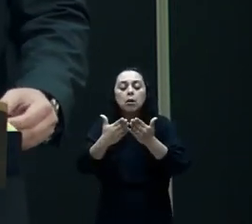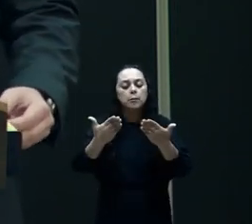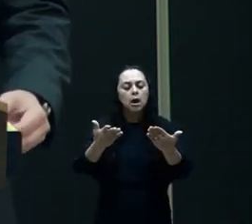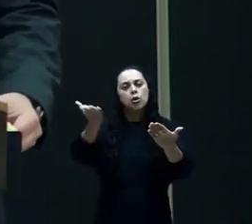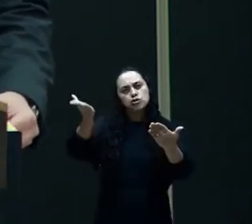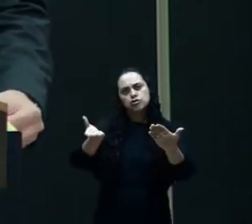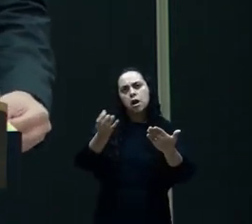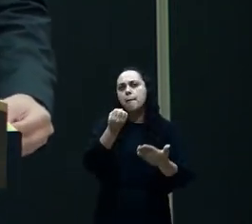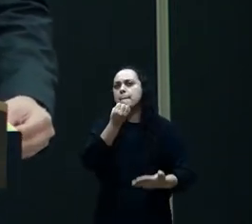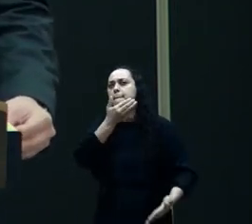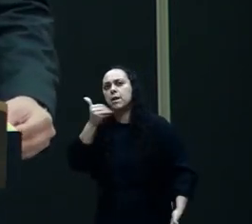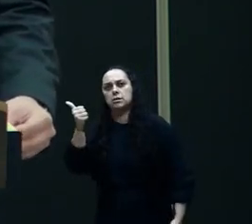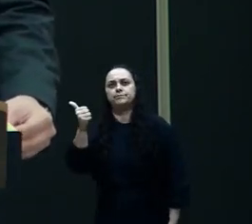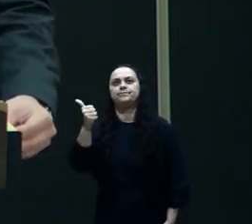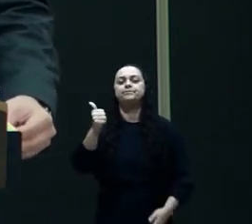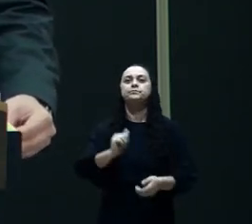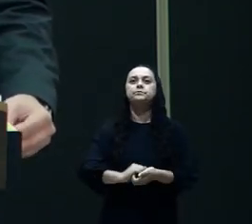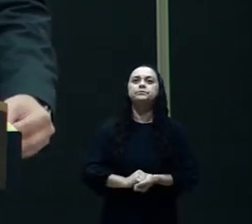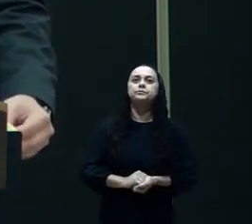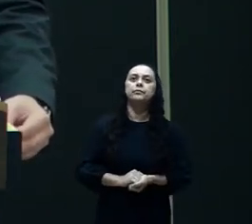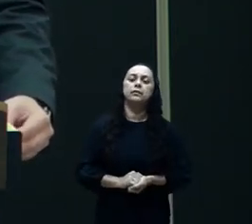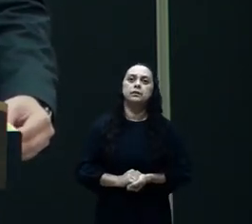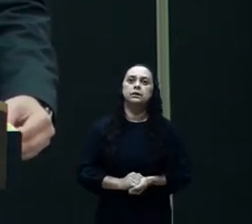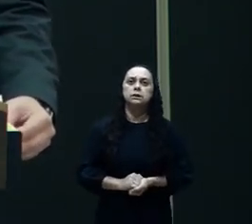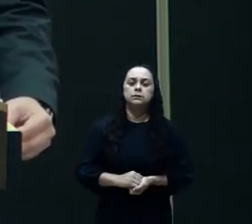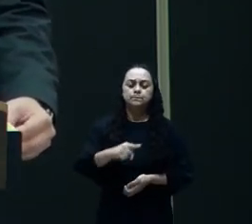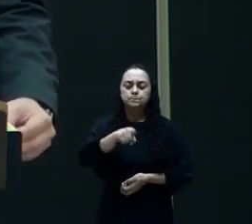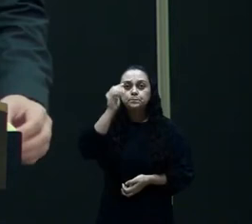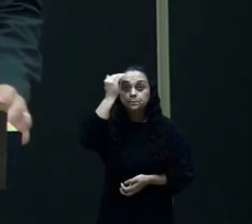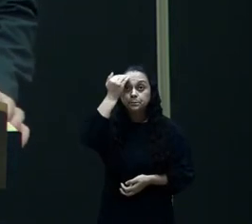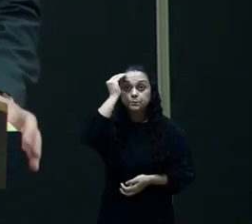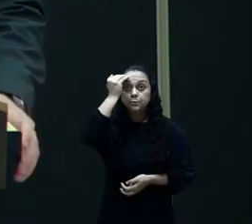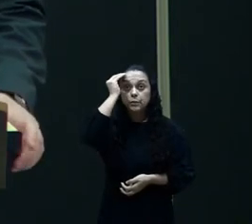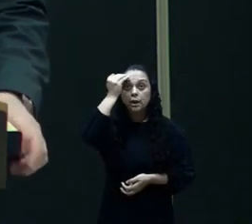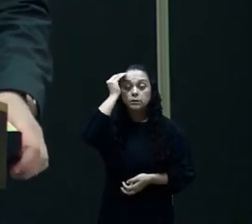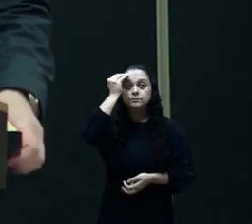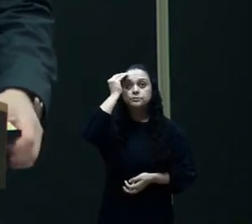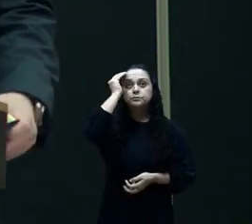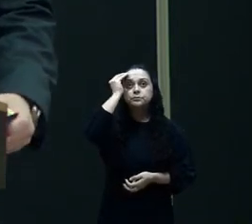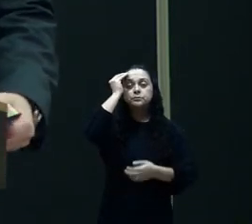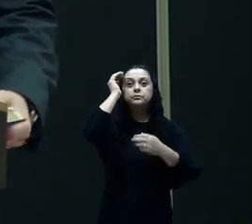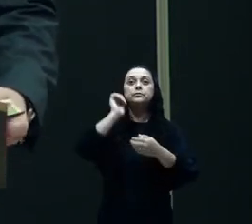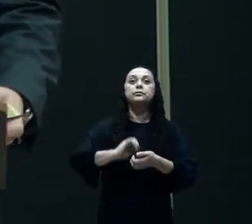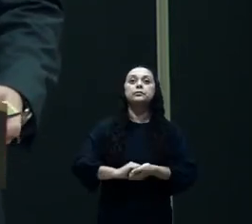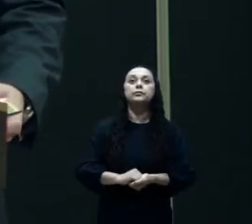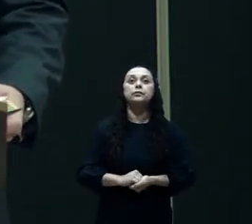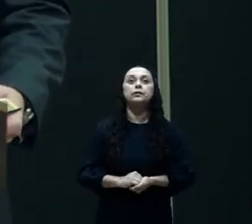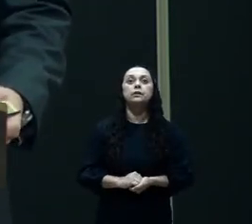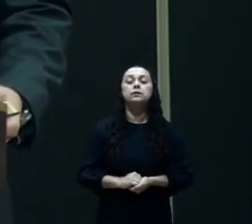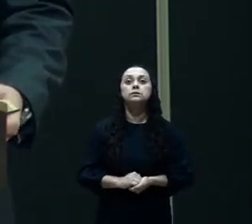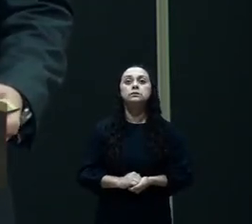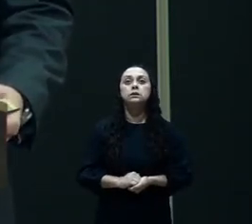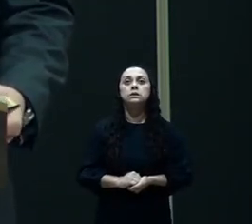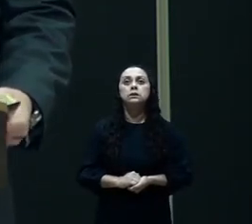mais fácil para que você entenda um pouco mais da